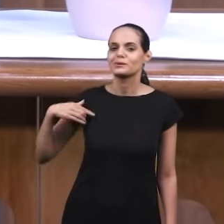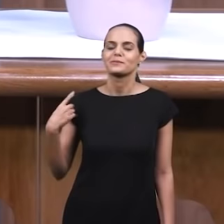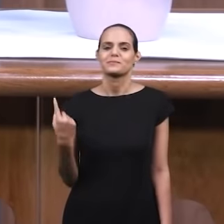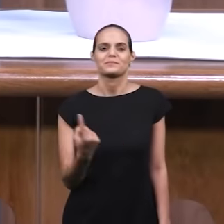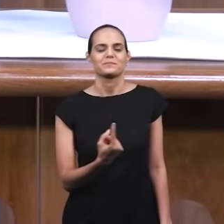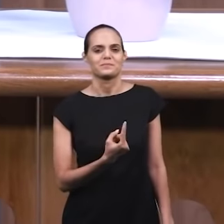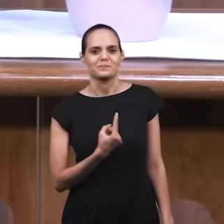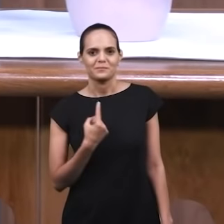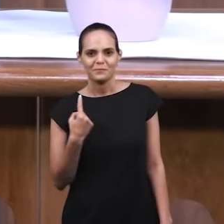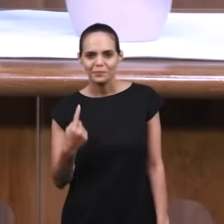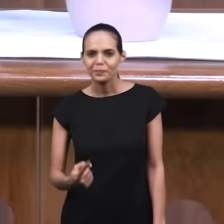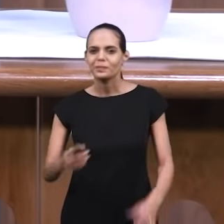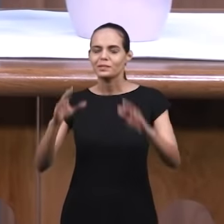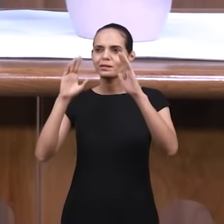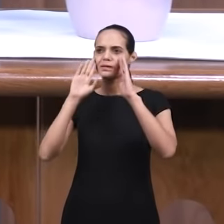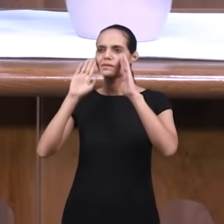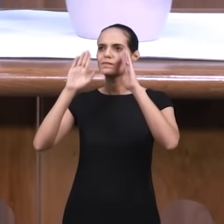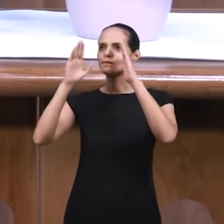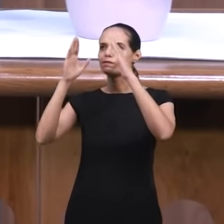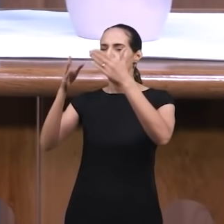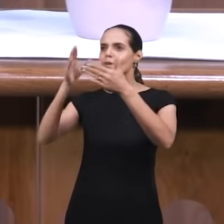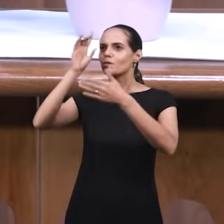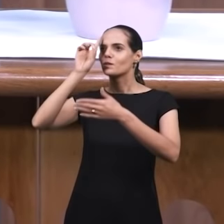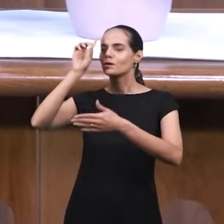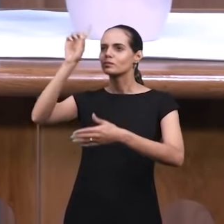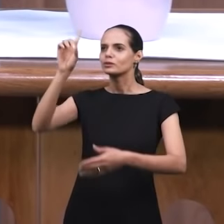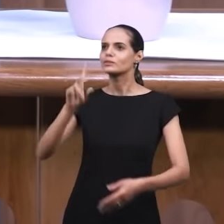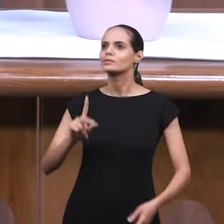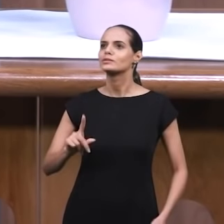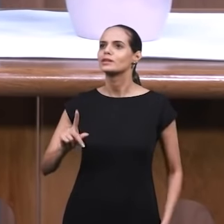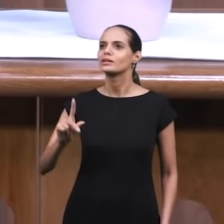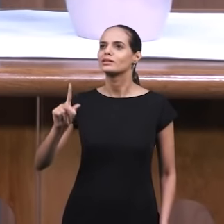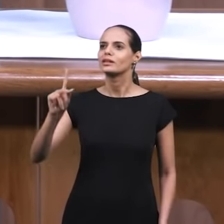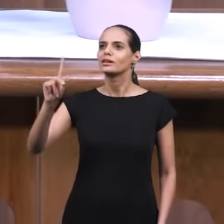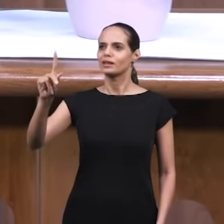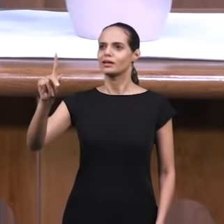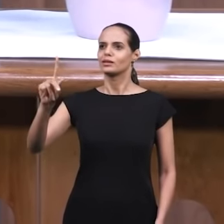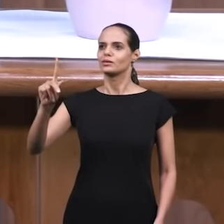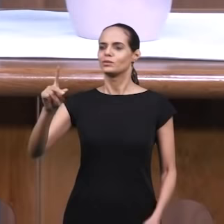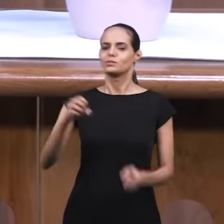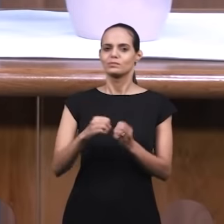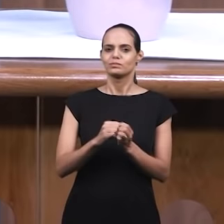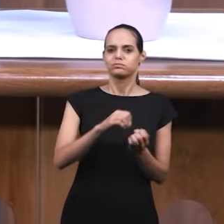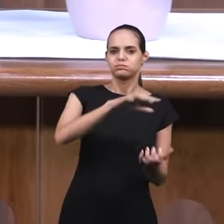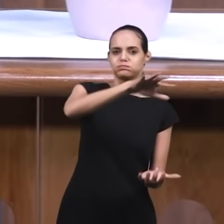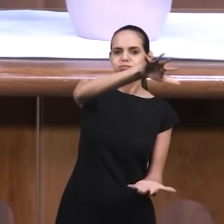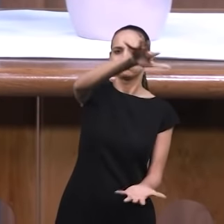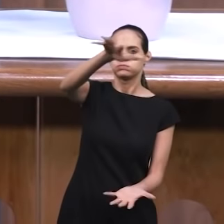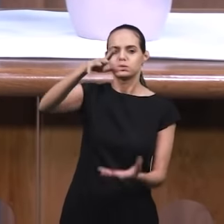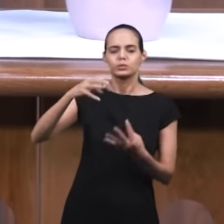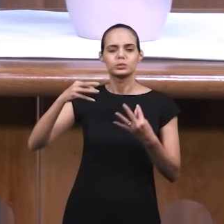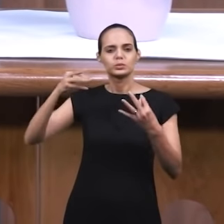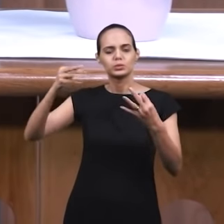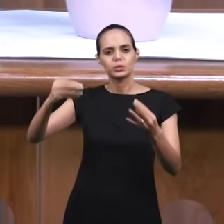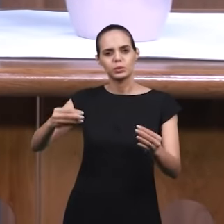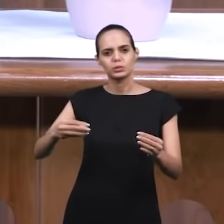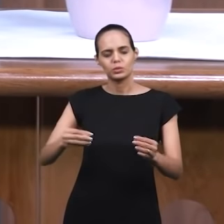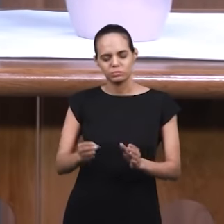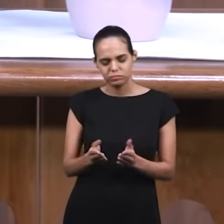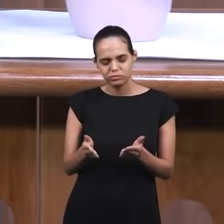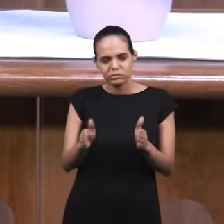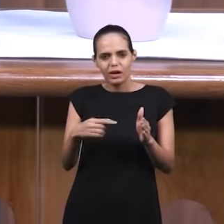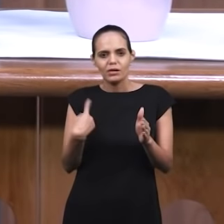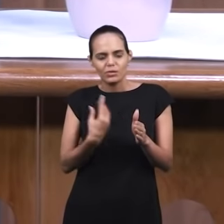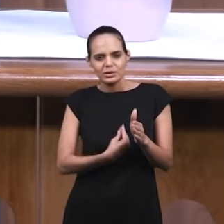voltar para o Criador, para o Deus eterno que nos criou e nos pôs neste mundo e louvar o